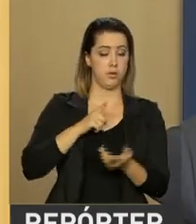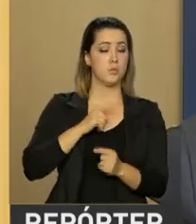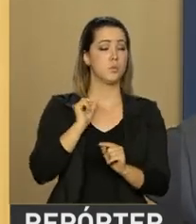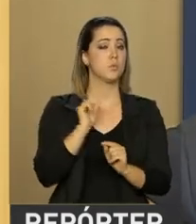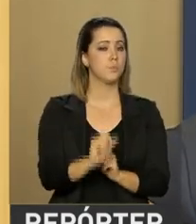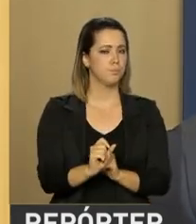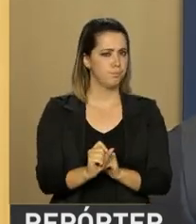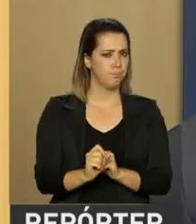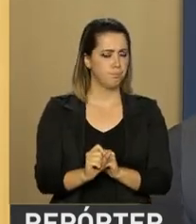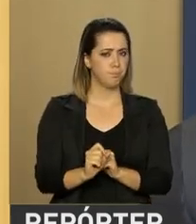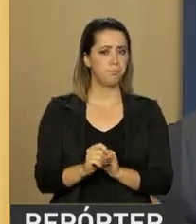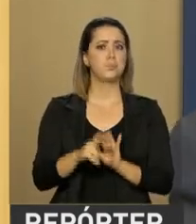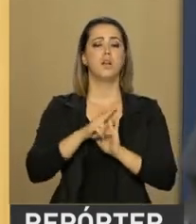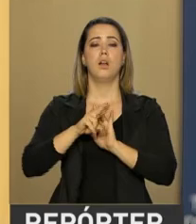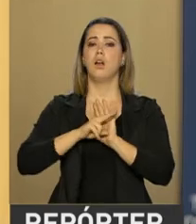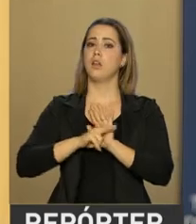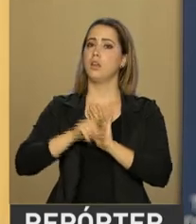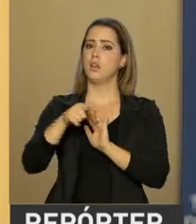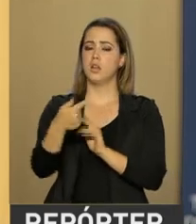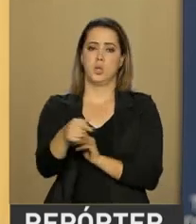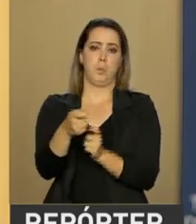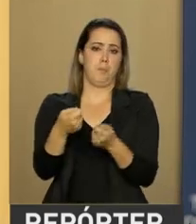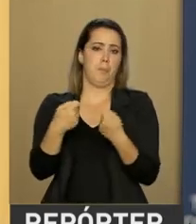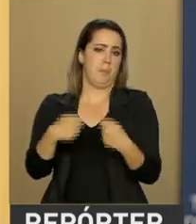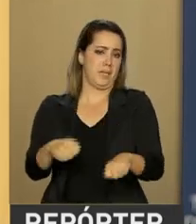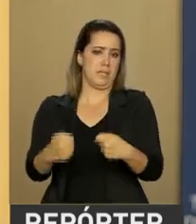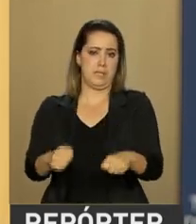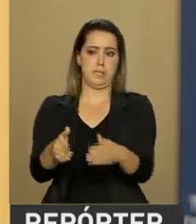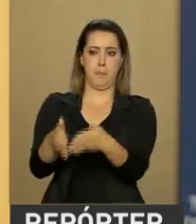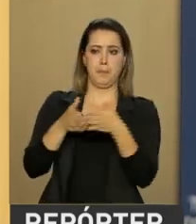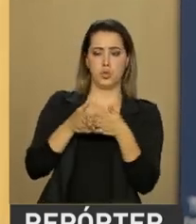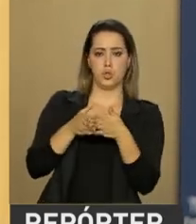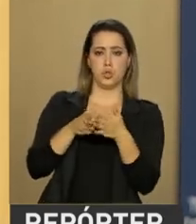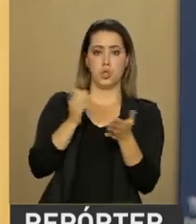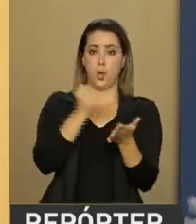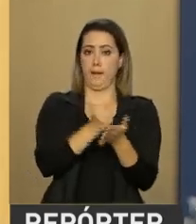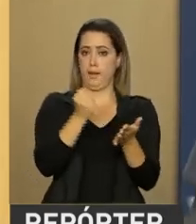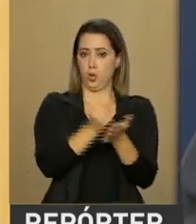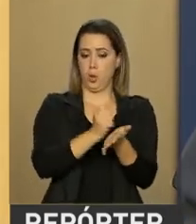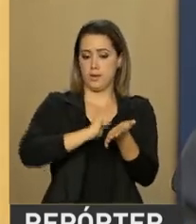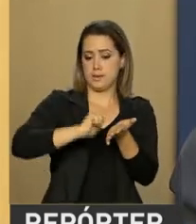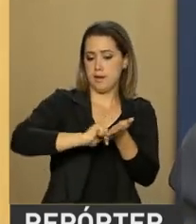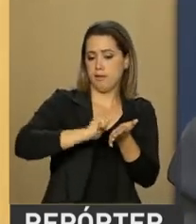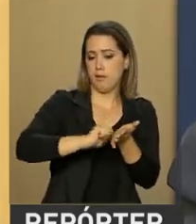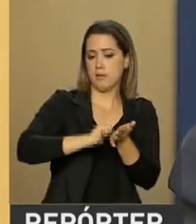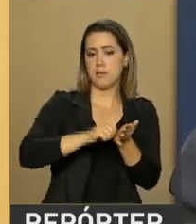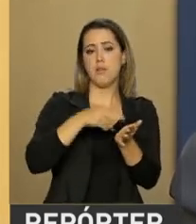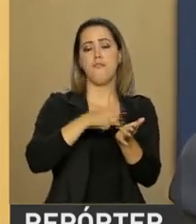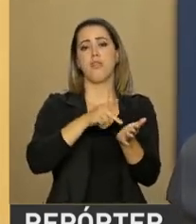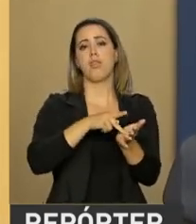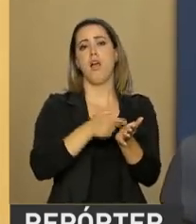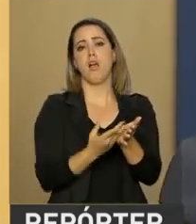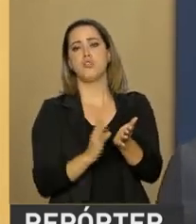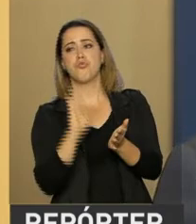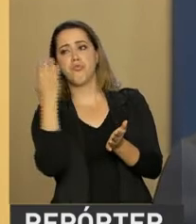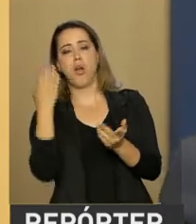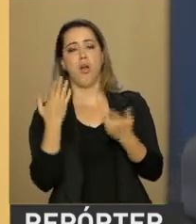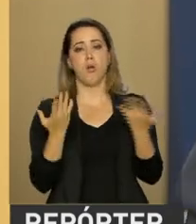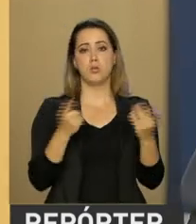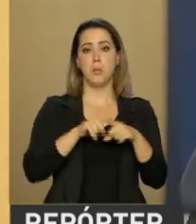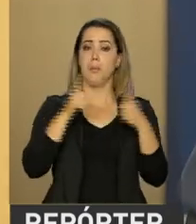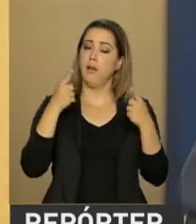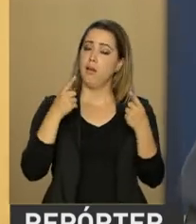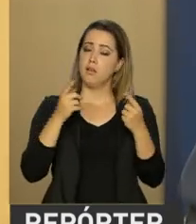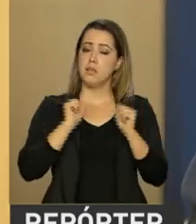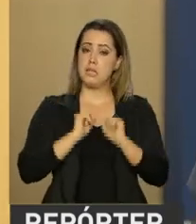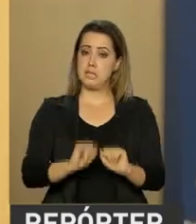a regra é não exigibilidade da autenticação de documentos salvo se houver obrigatoriedade